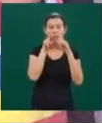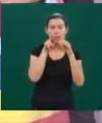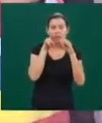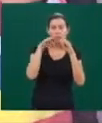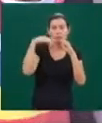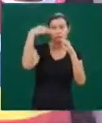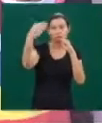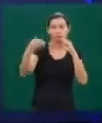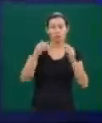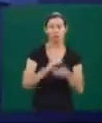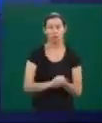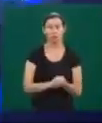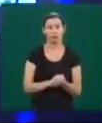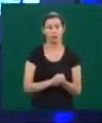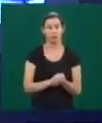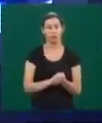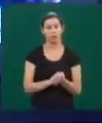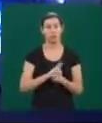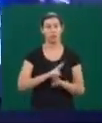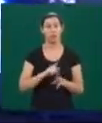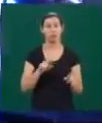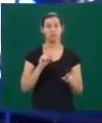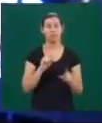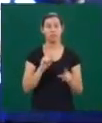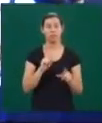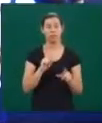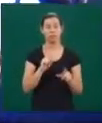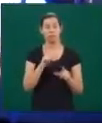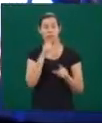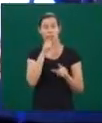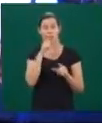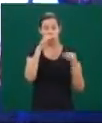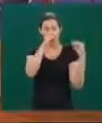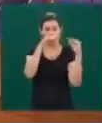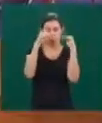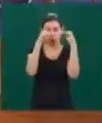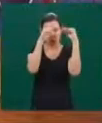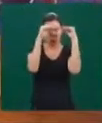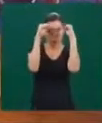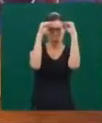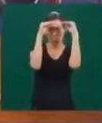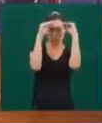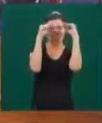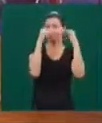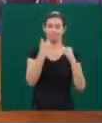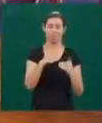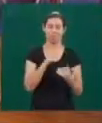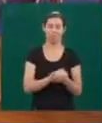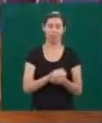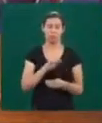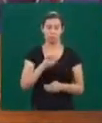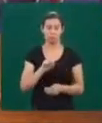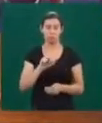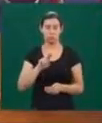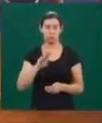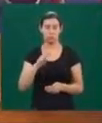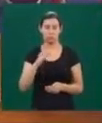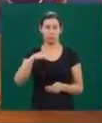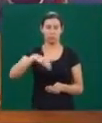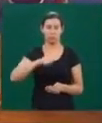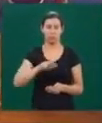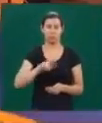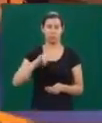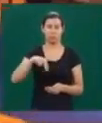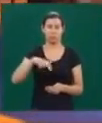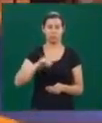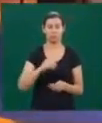lá fora. Só que tem uma diferença, não estamos submersos. Aqui neste submarino de brinquedo, a criançada se